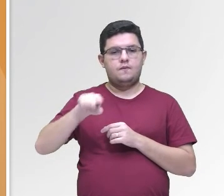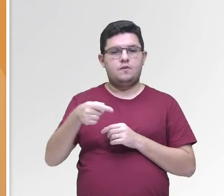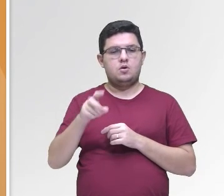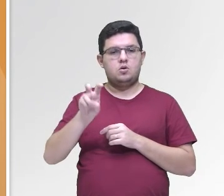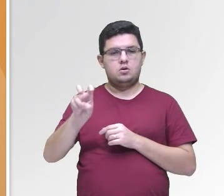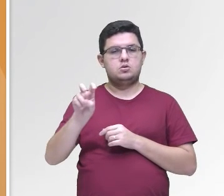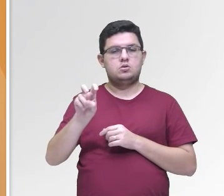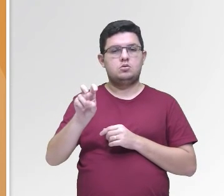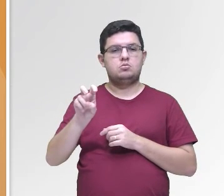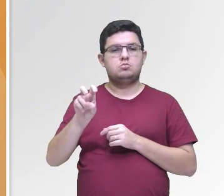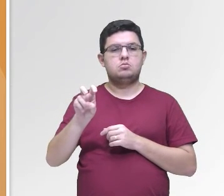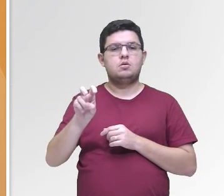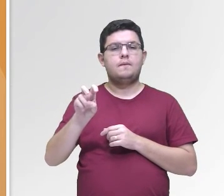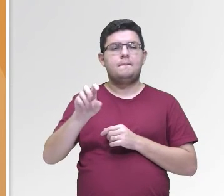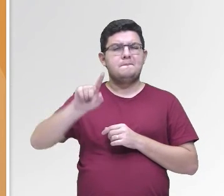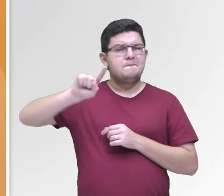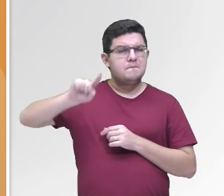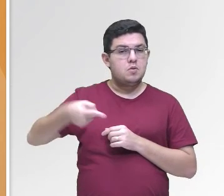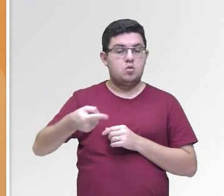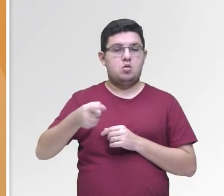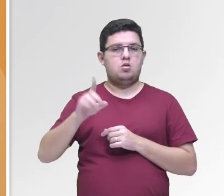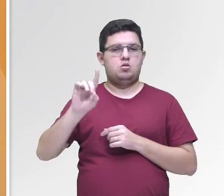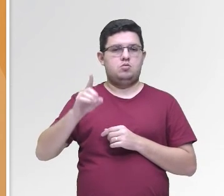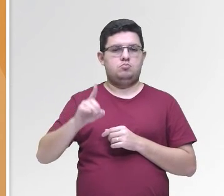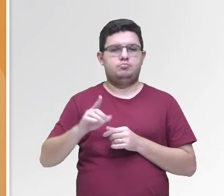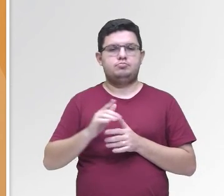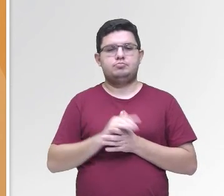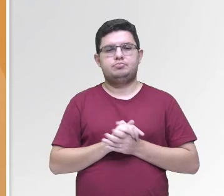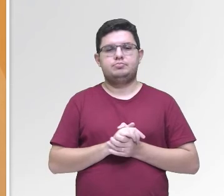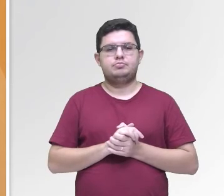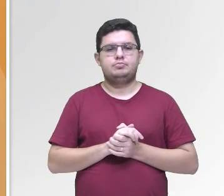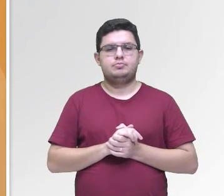109,5 milhões de dólares, ok?